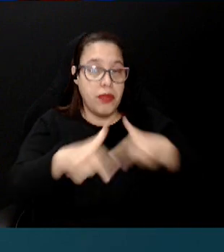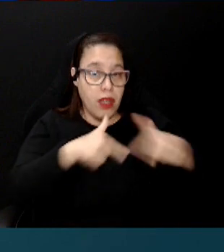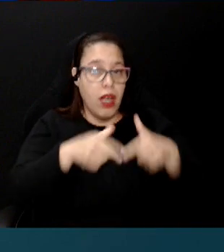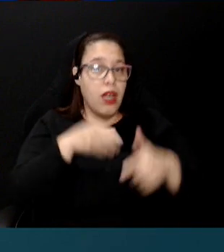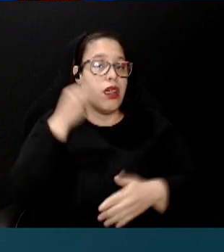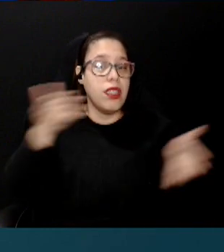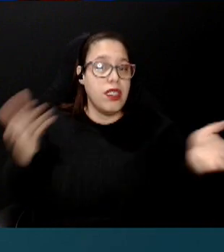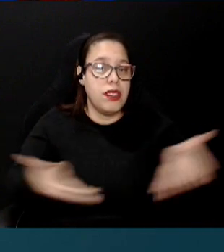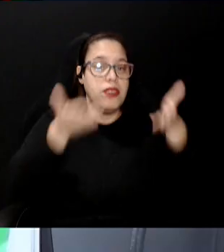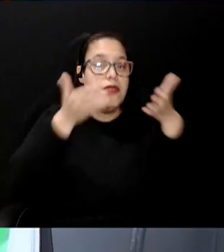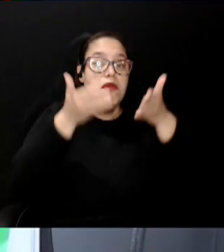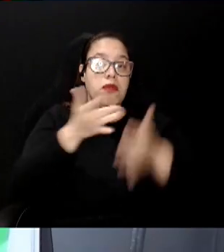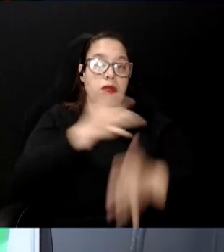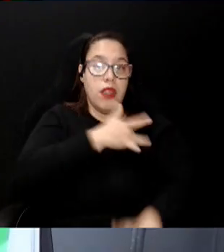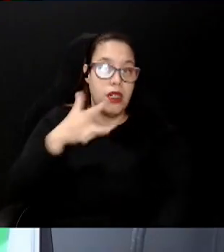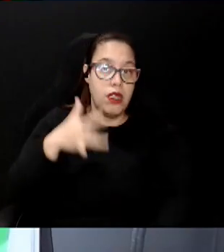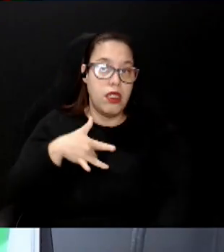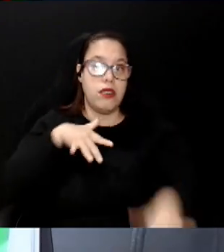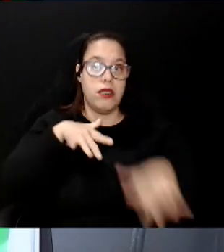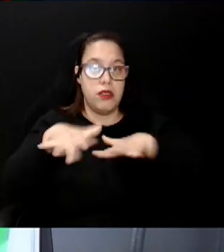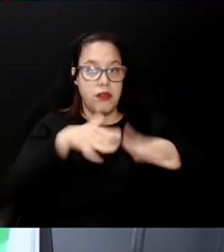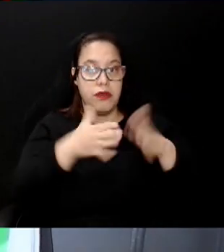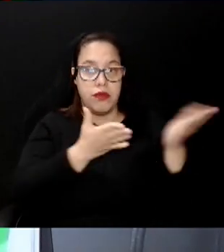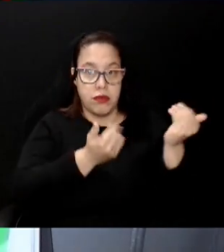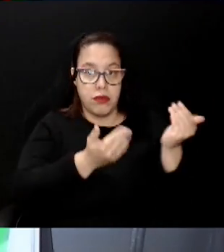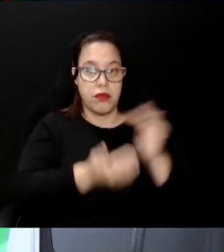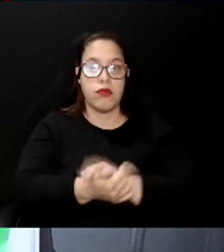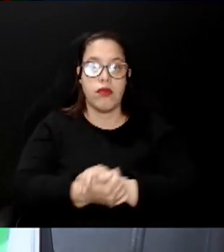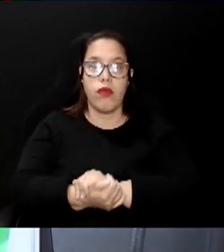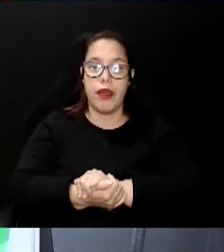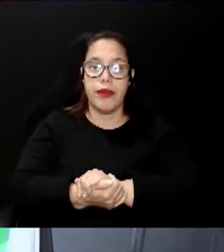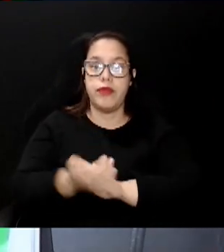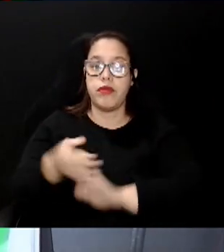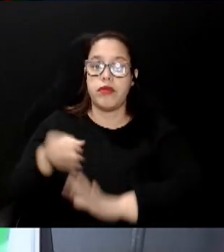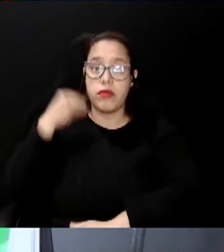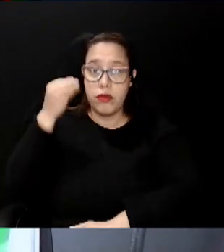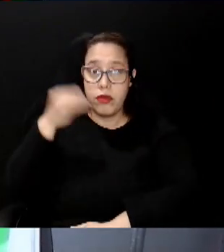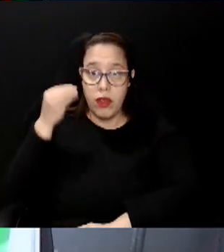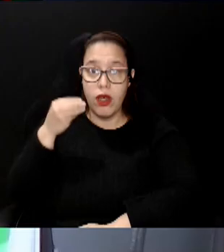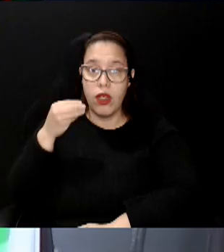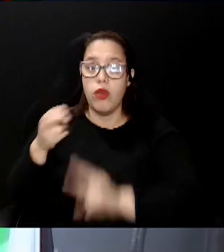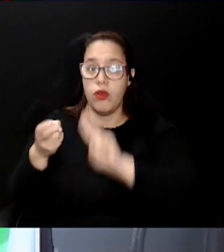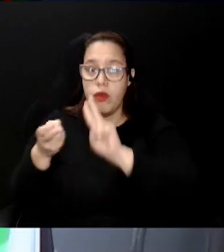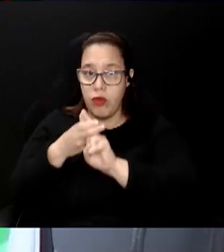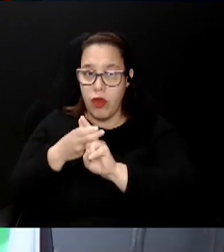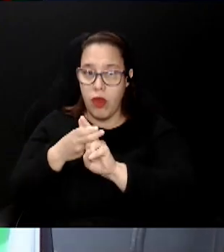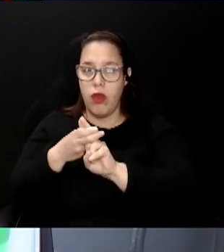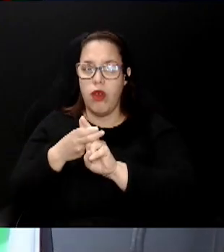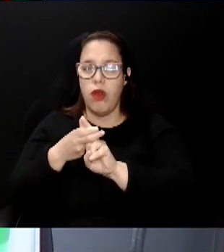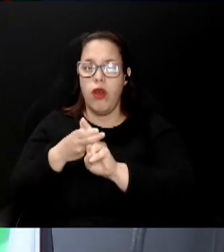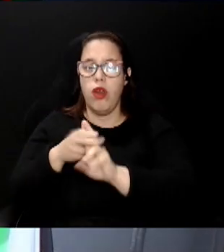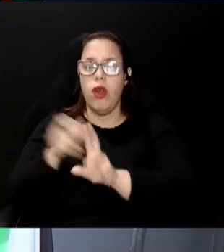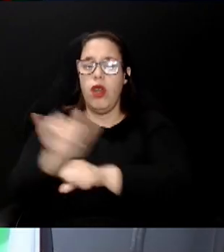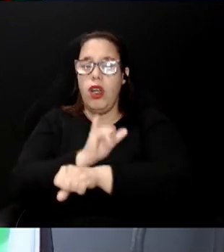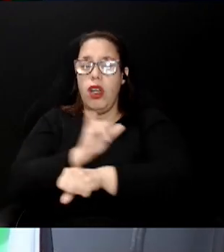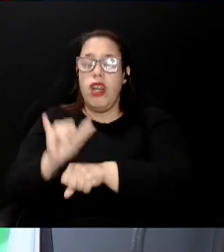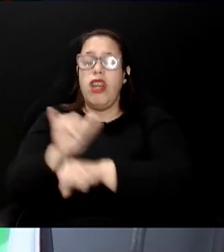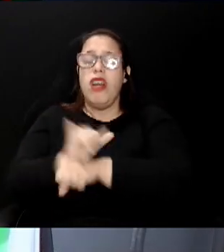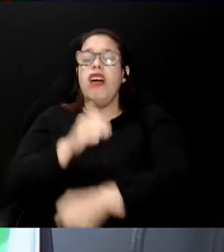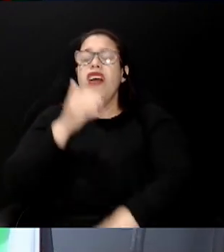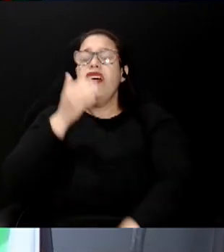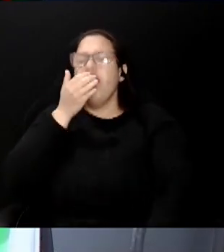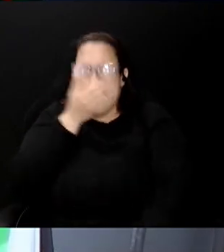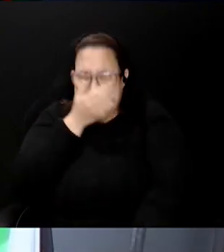e mobilização juvenil. Na experiência do Ocupe SUS, um dos pontos estratégicos foi incluir falas